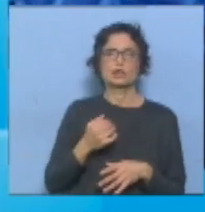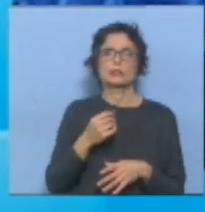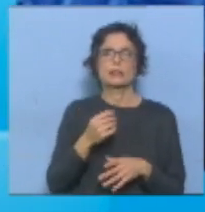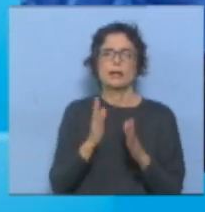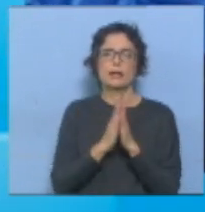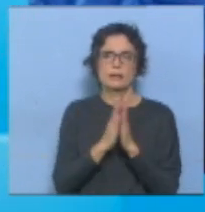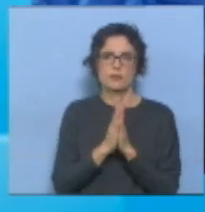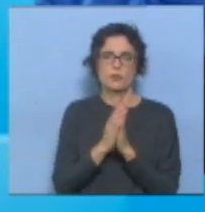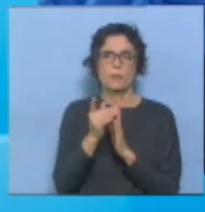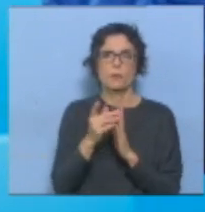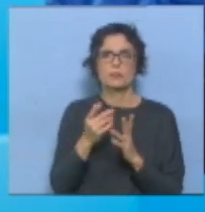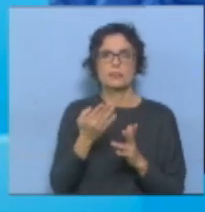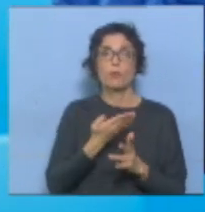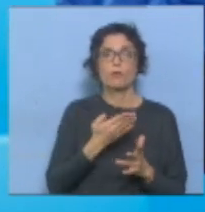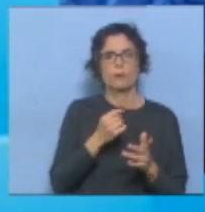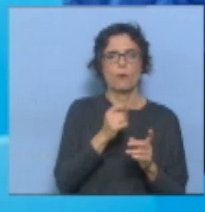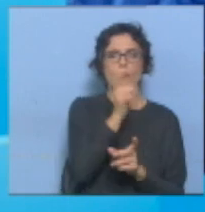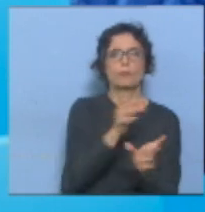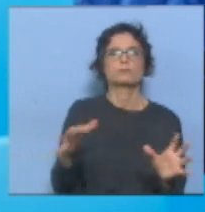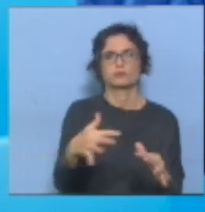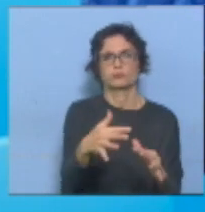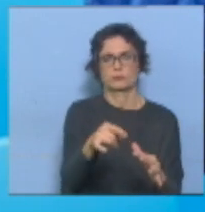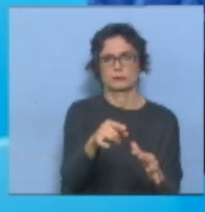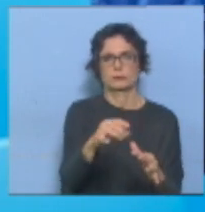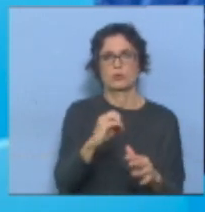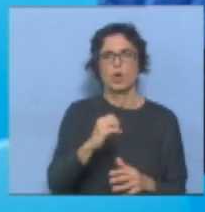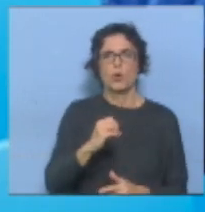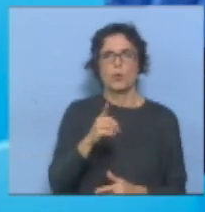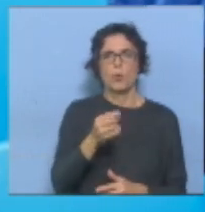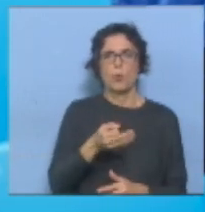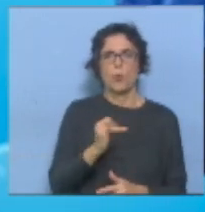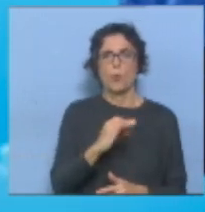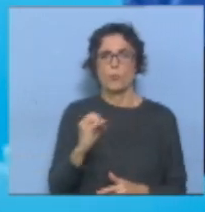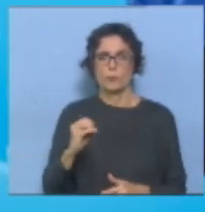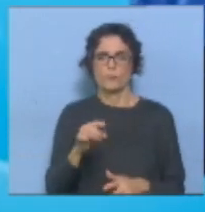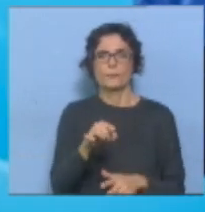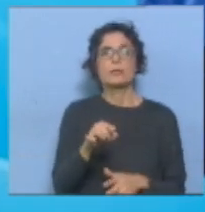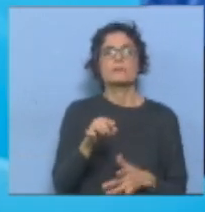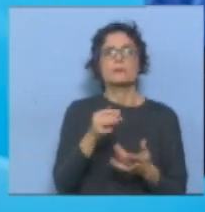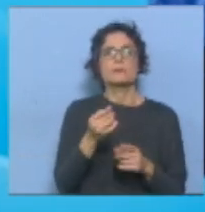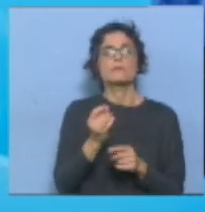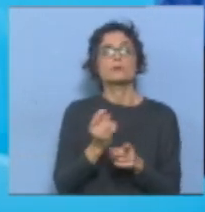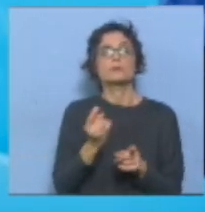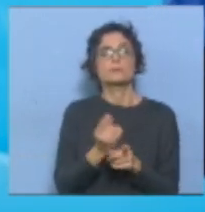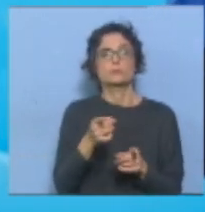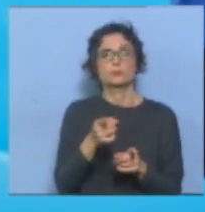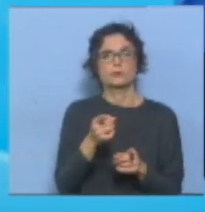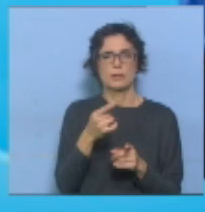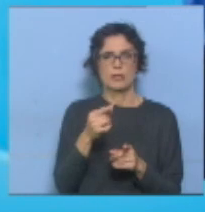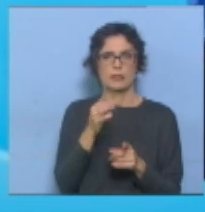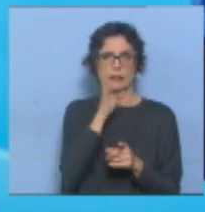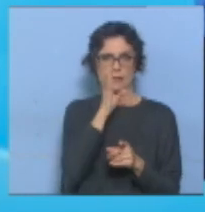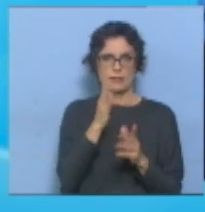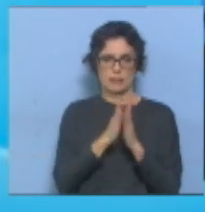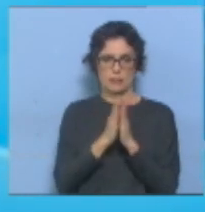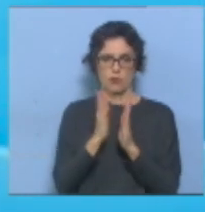se viver a experiência religiosa de uma forma egoísta, fechada, autocentrada, de quem procura o seu